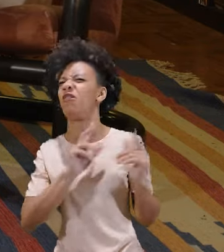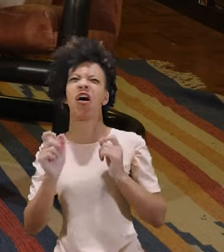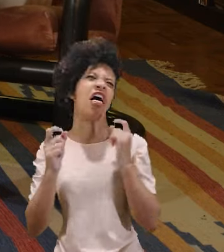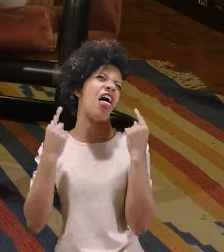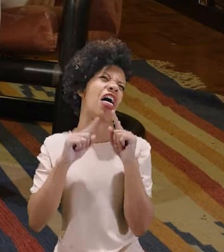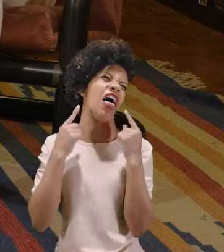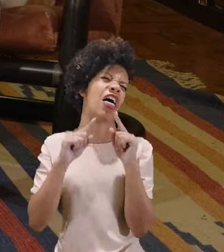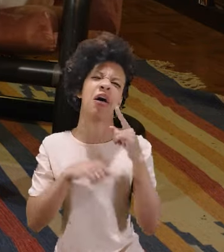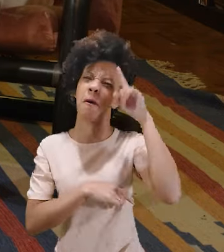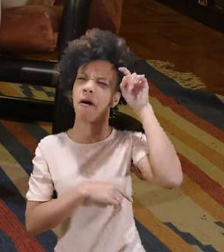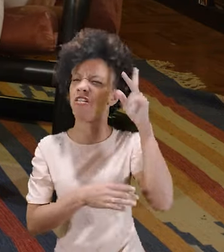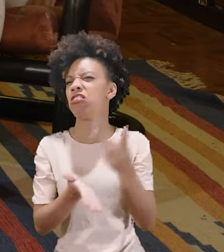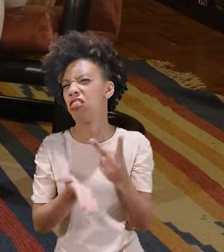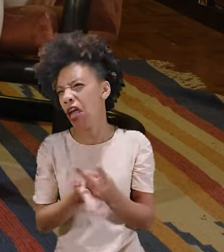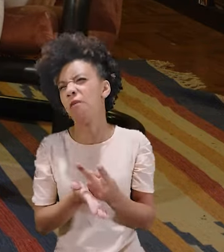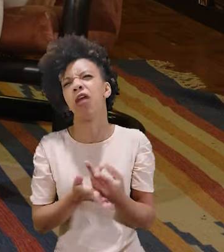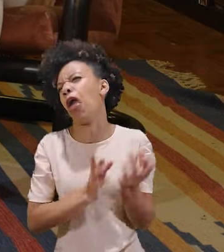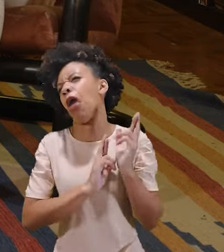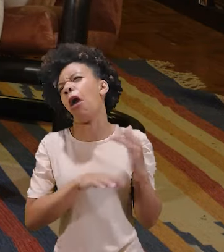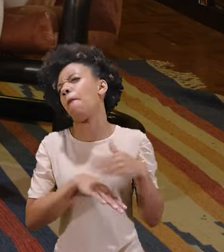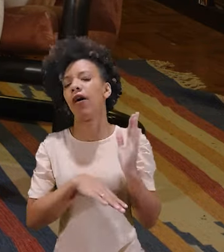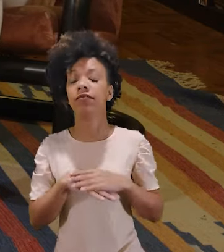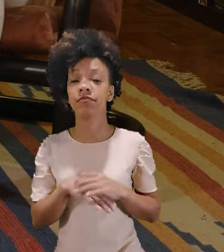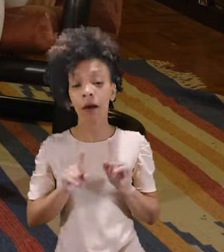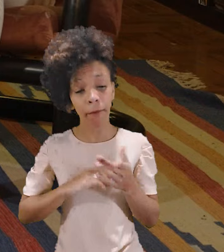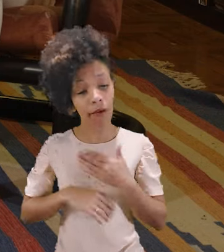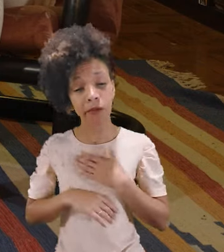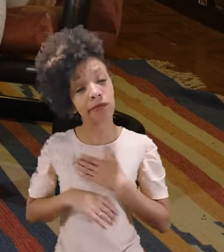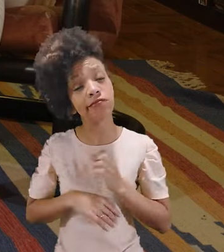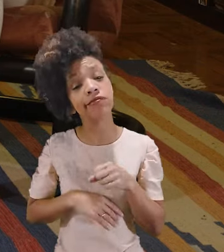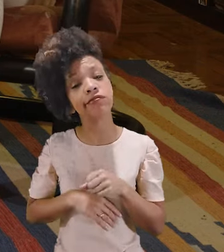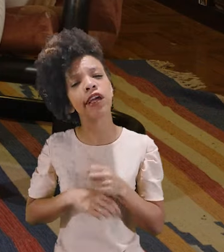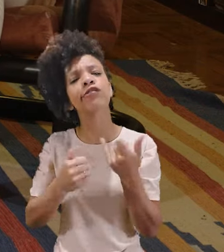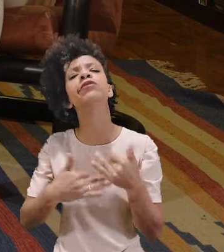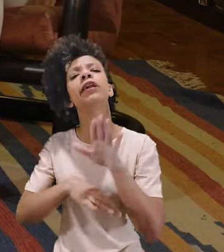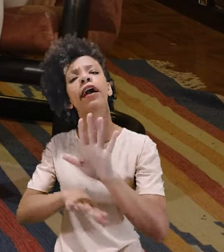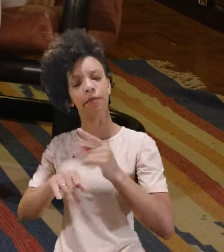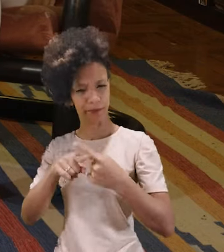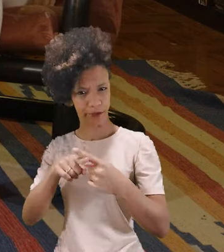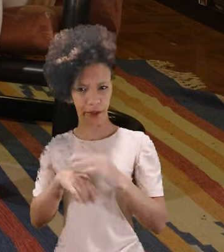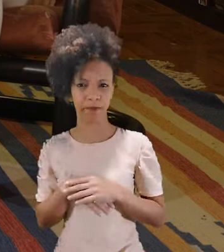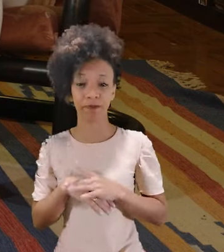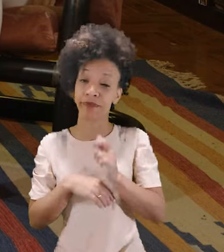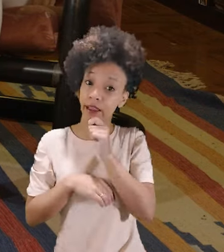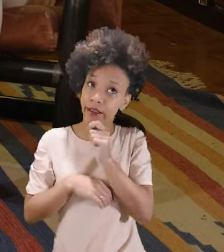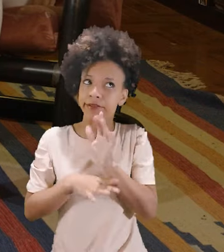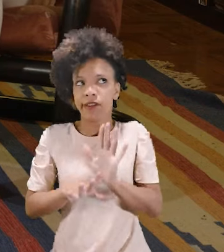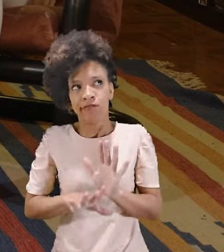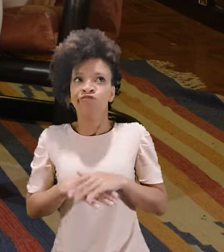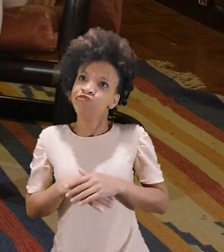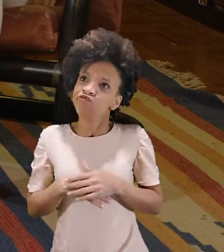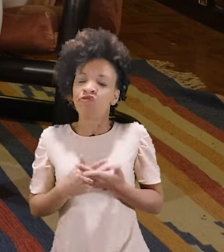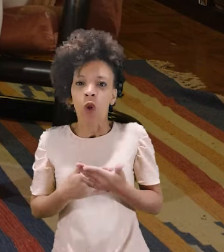louca sempre fala que são dos mais esperados cara mas para mim uns mais esperados eu vou te falar porque ainda não